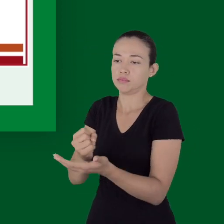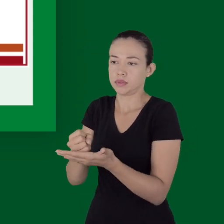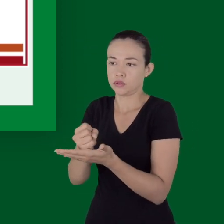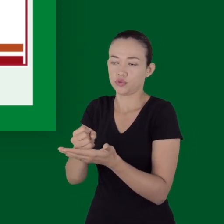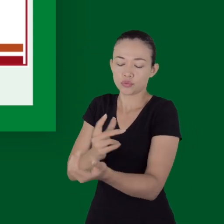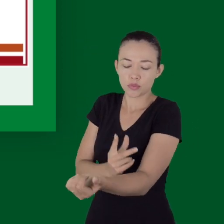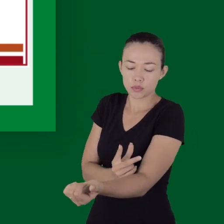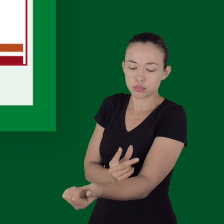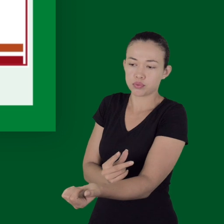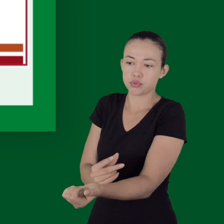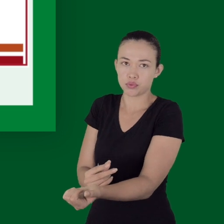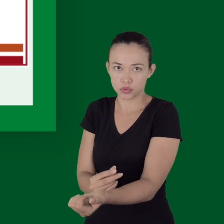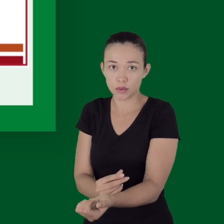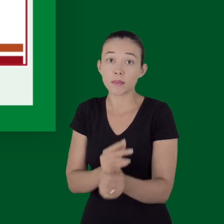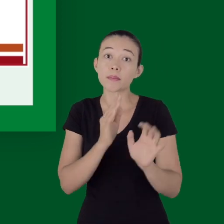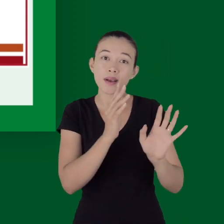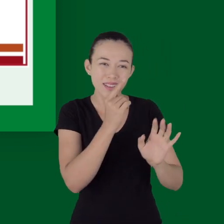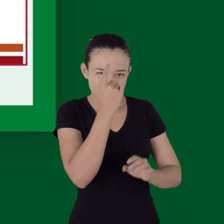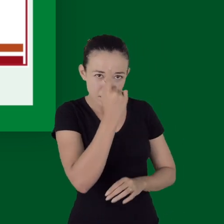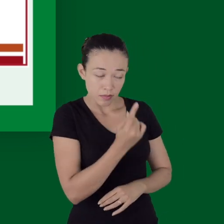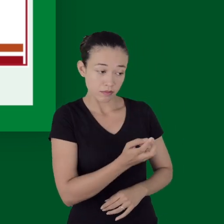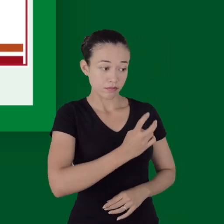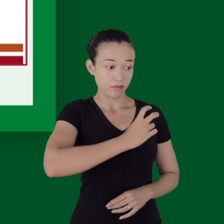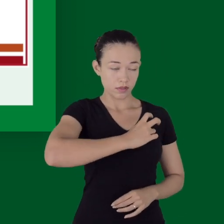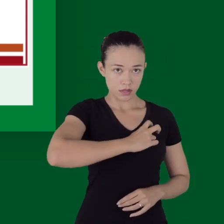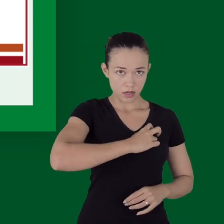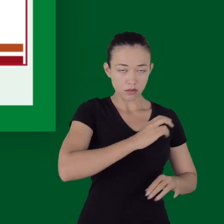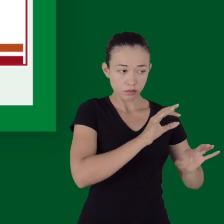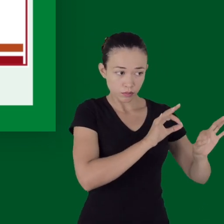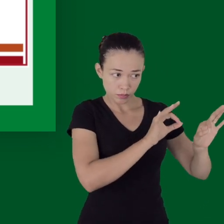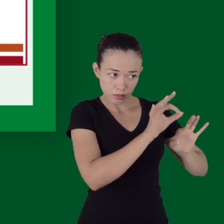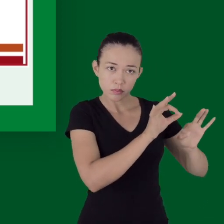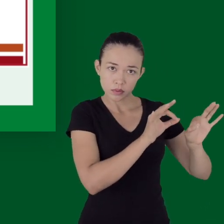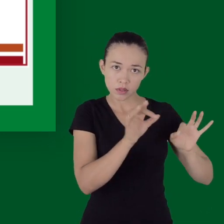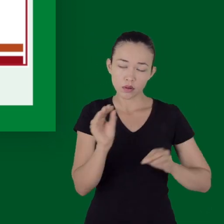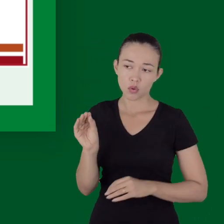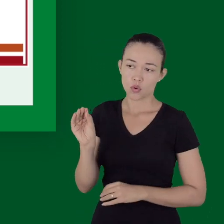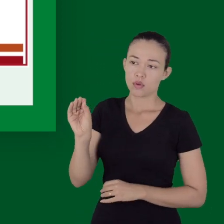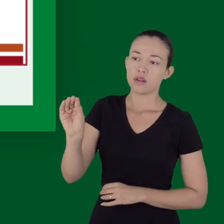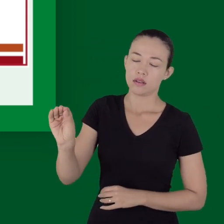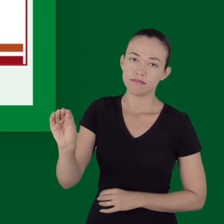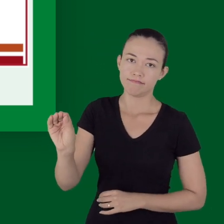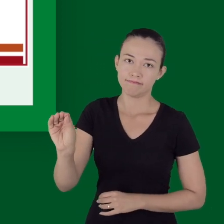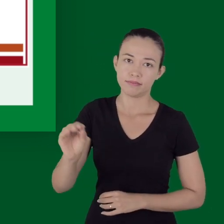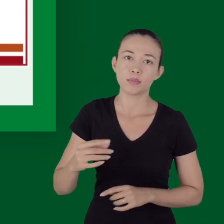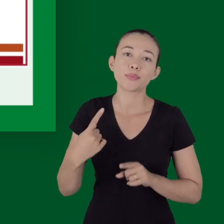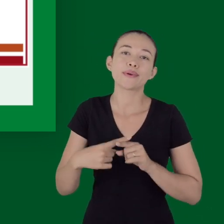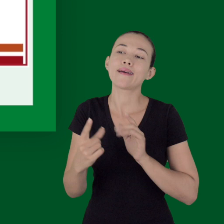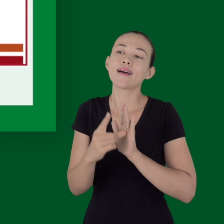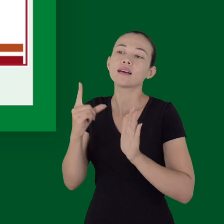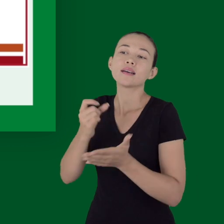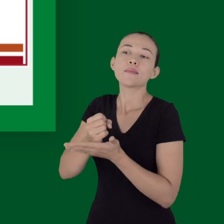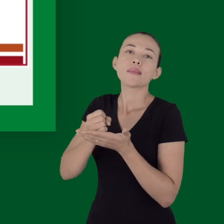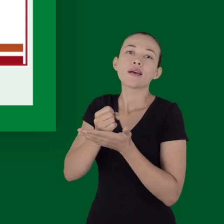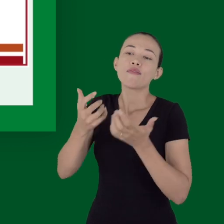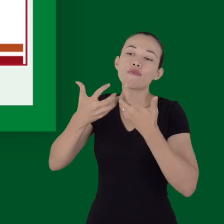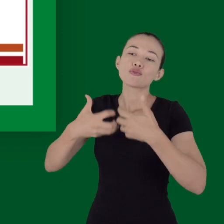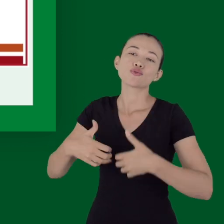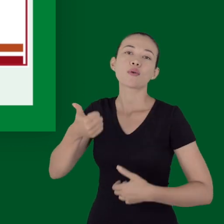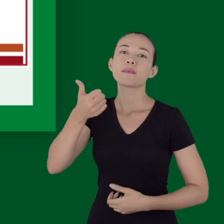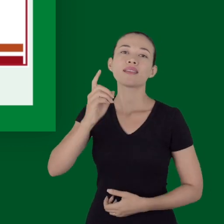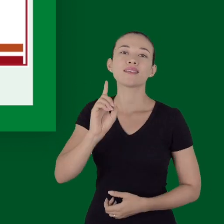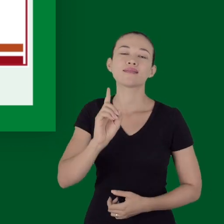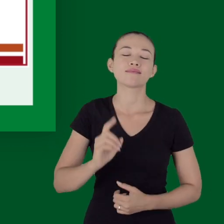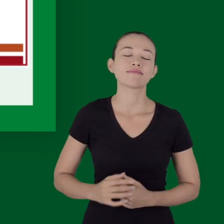pode fazer, dando preferência, claro, ao marcapasso se a droga já não funcionou. E é sempre importante a gente pensar nas